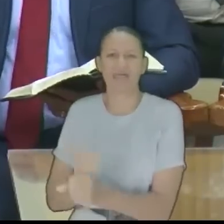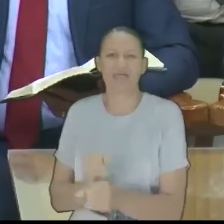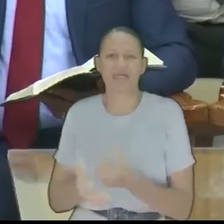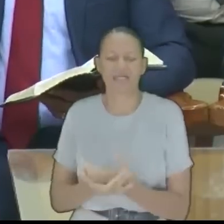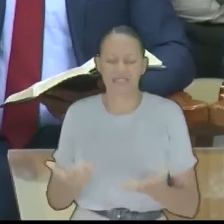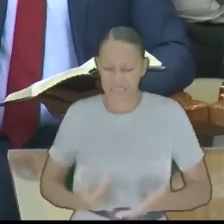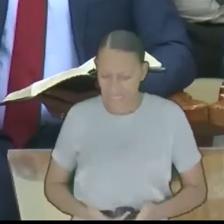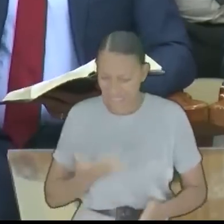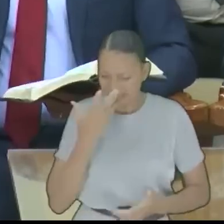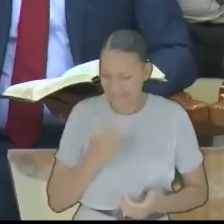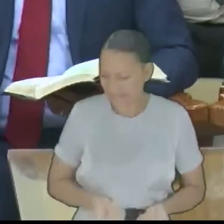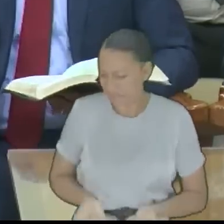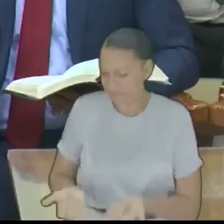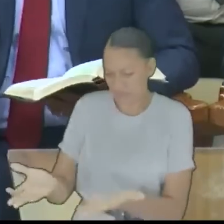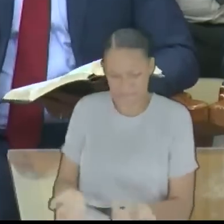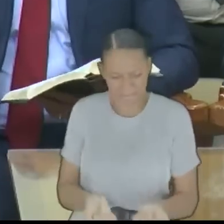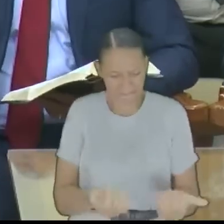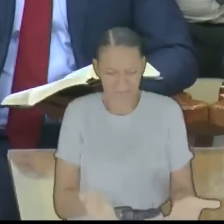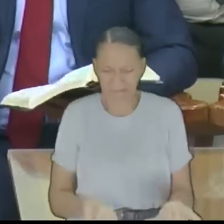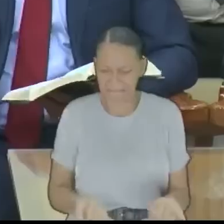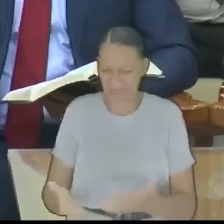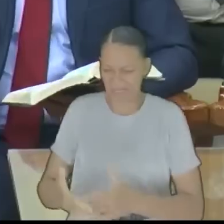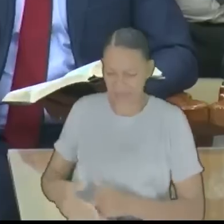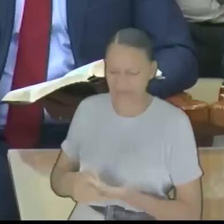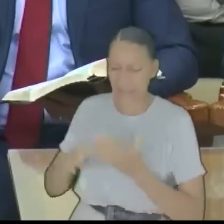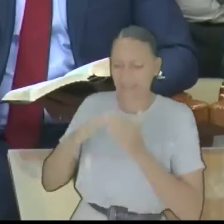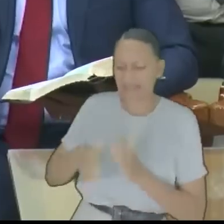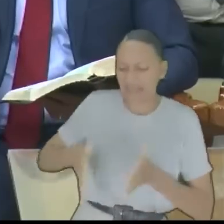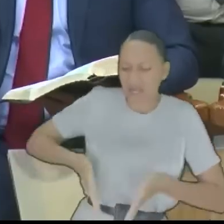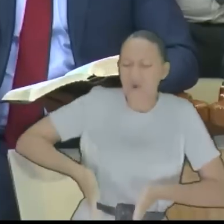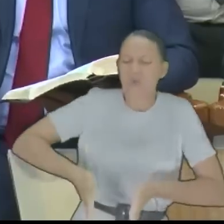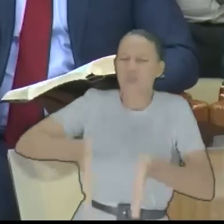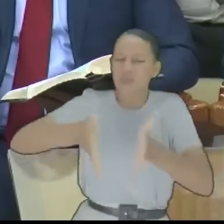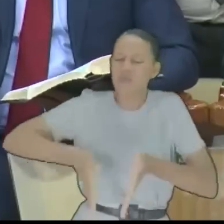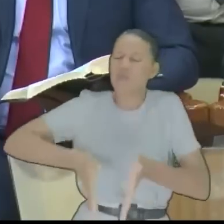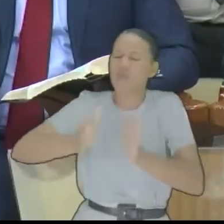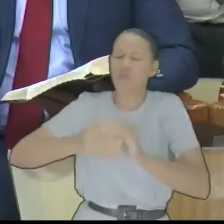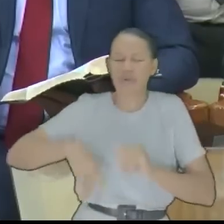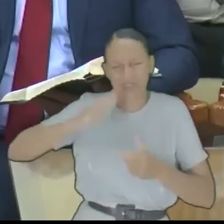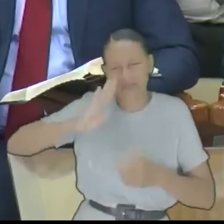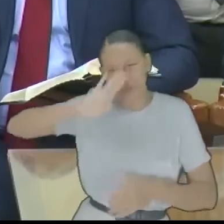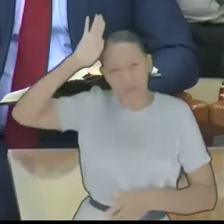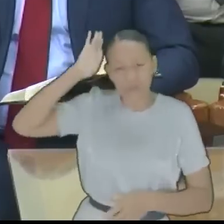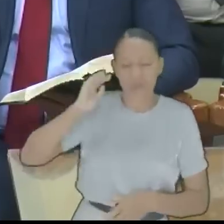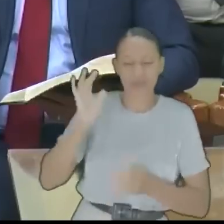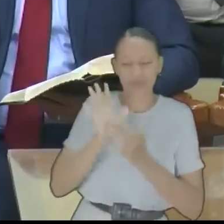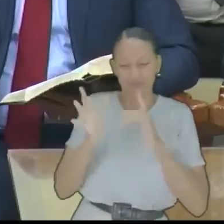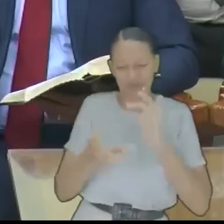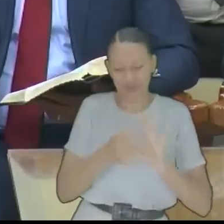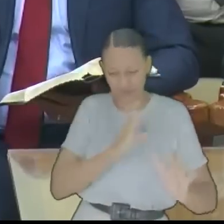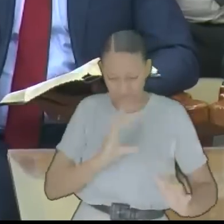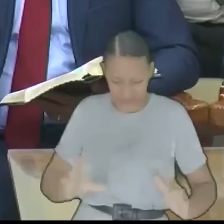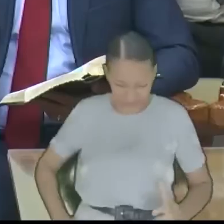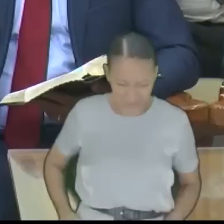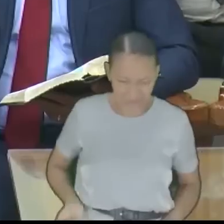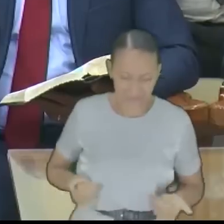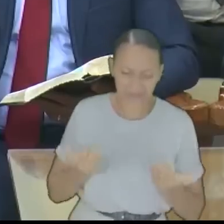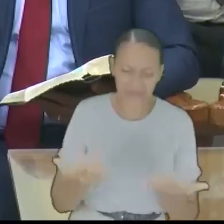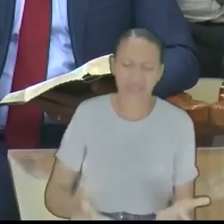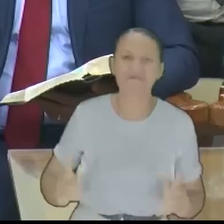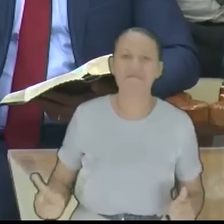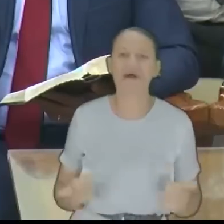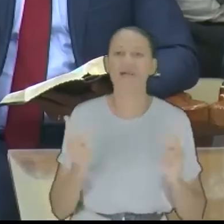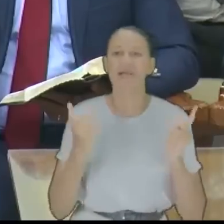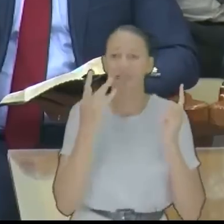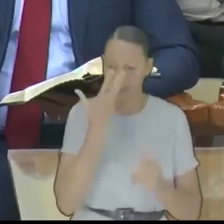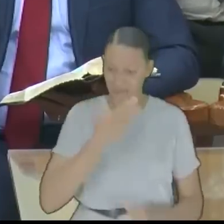deixar as crianças abandonadas na beira das estradas romanas. Foi Cristo quem trouxe a valorização à